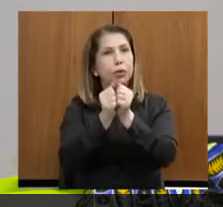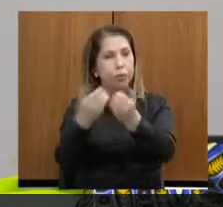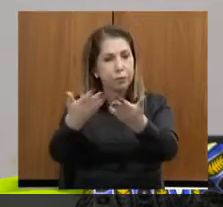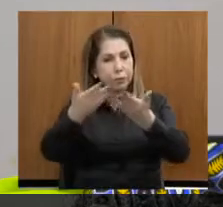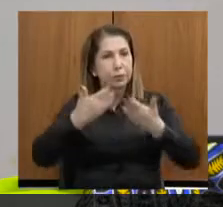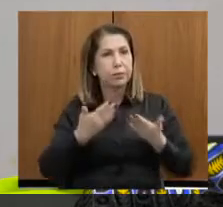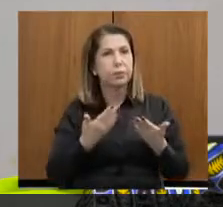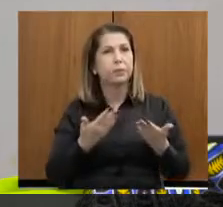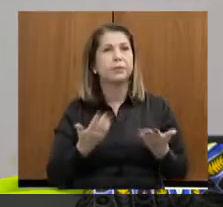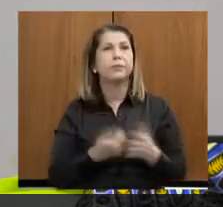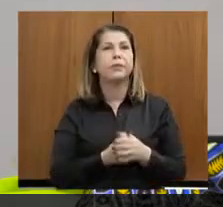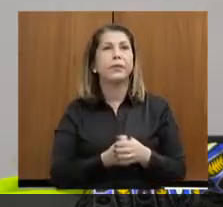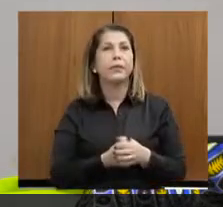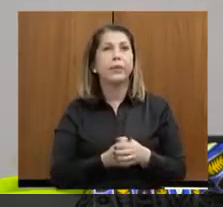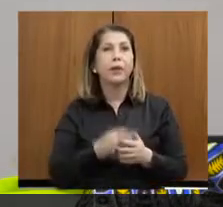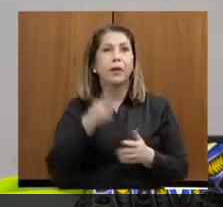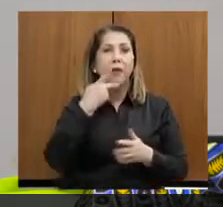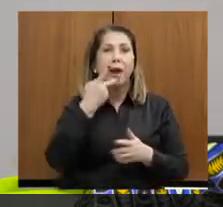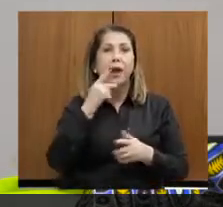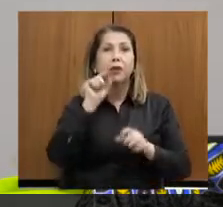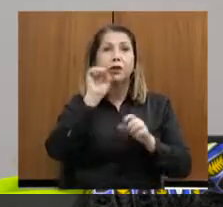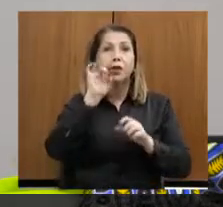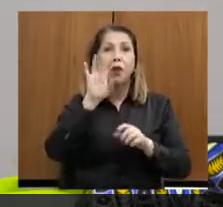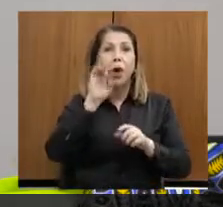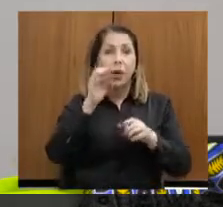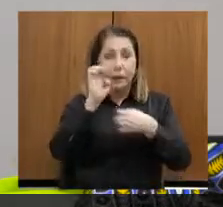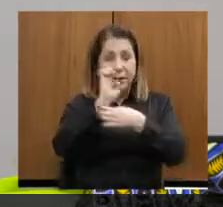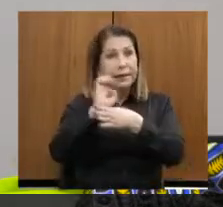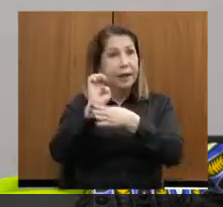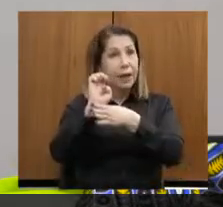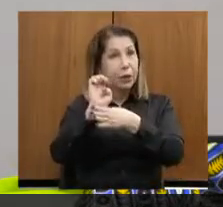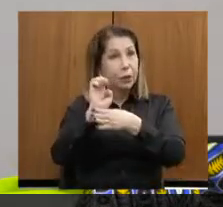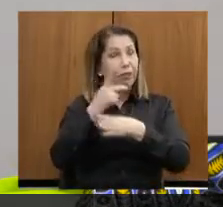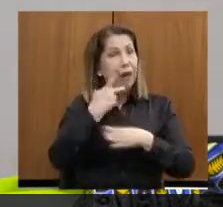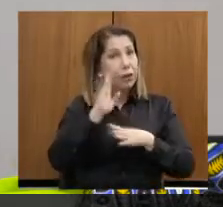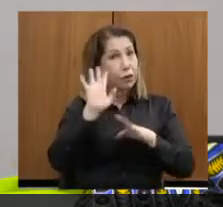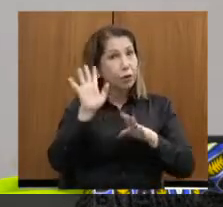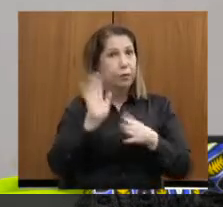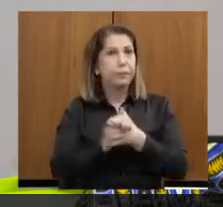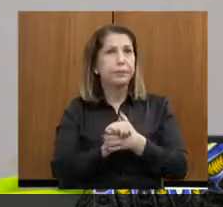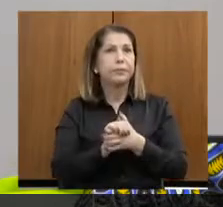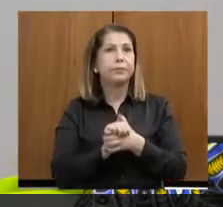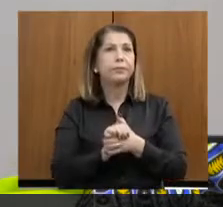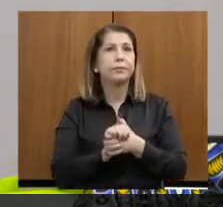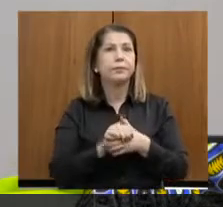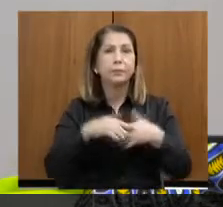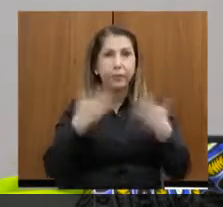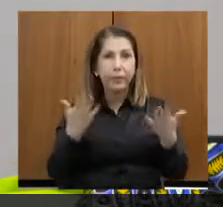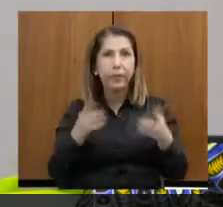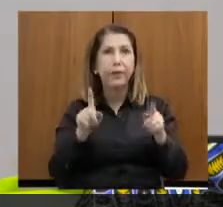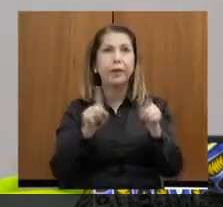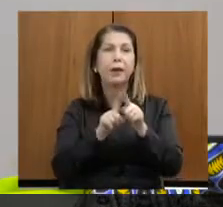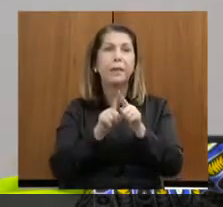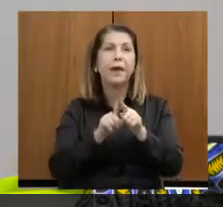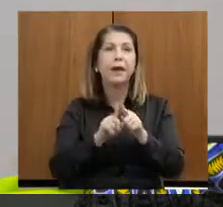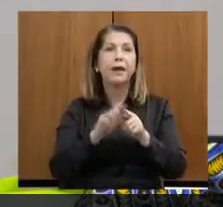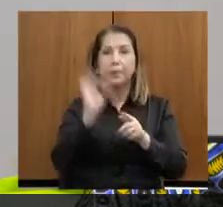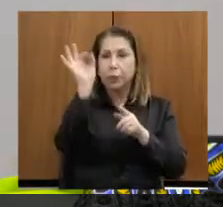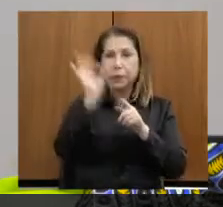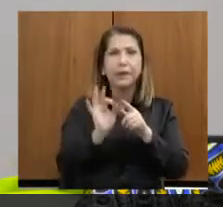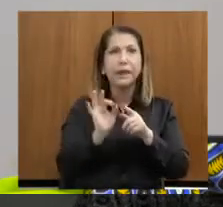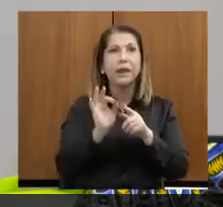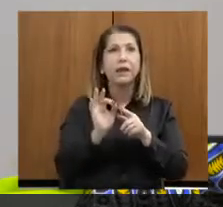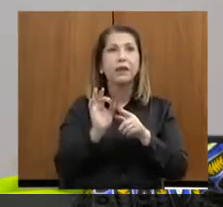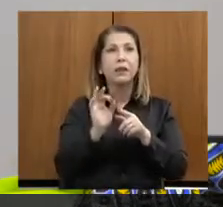gente e não são falando de equipamentos do Estado Oi e aí sessão de taxas é